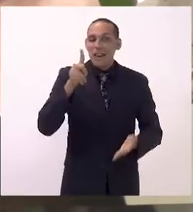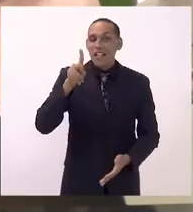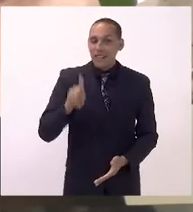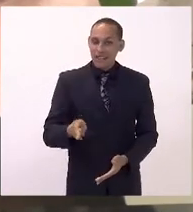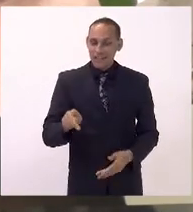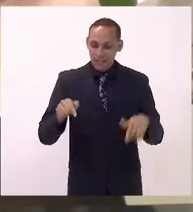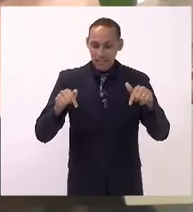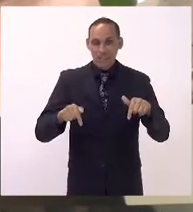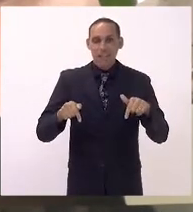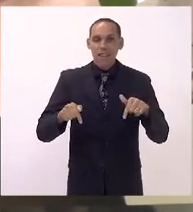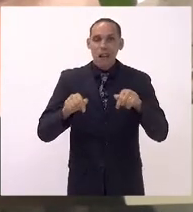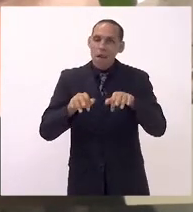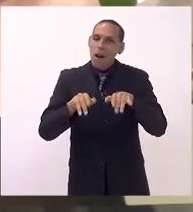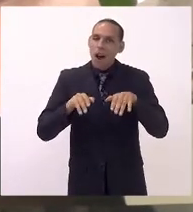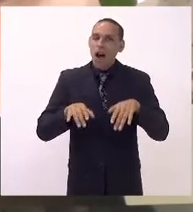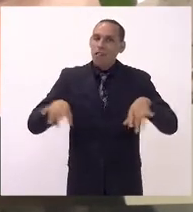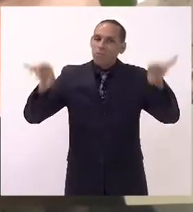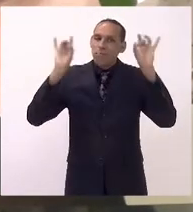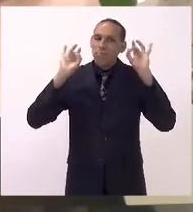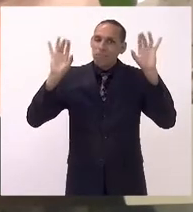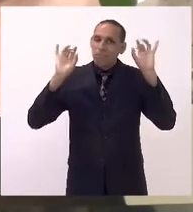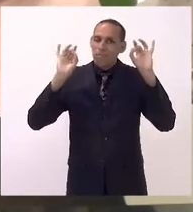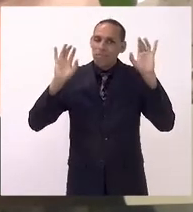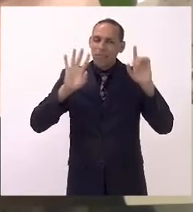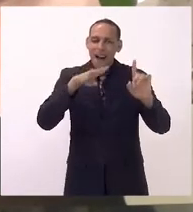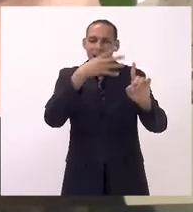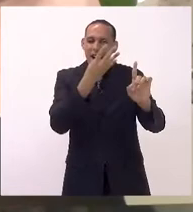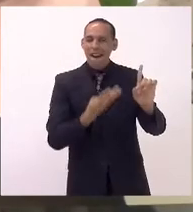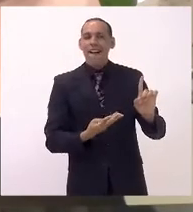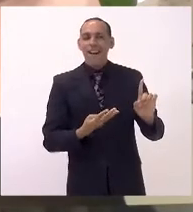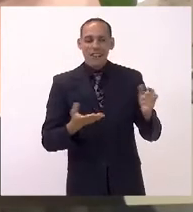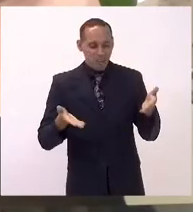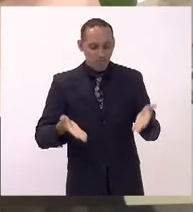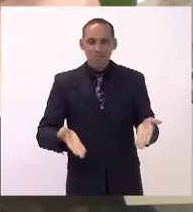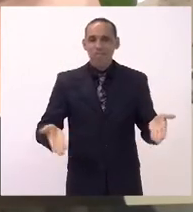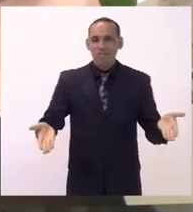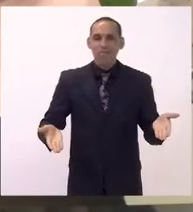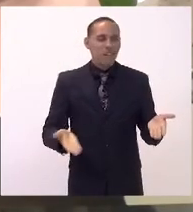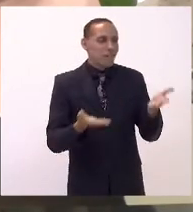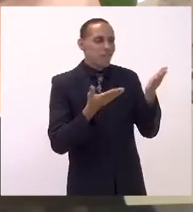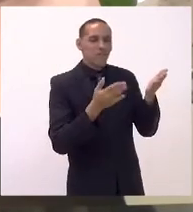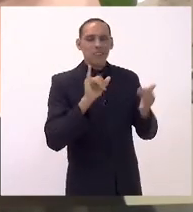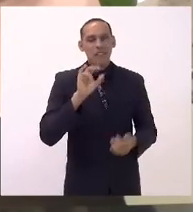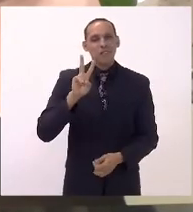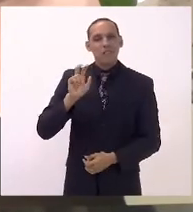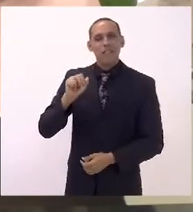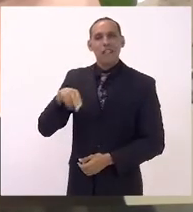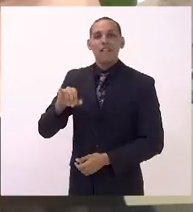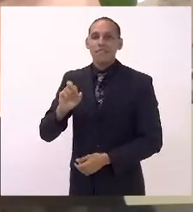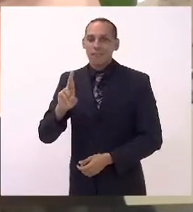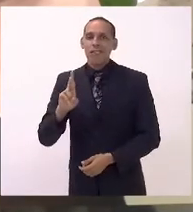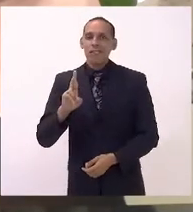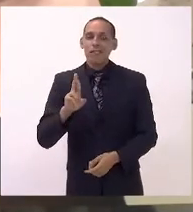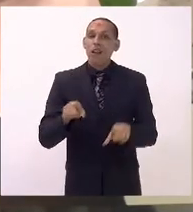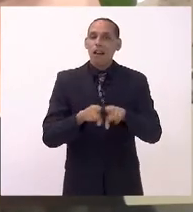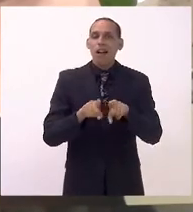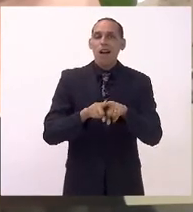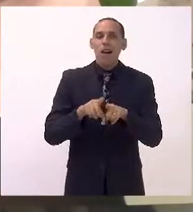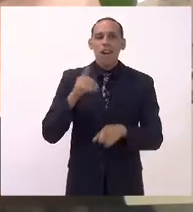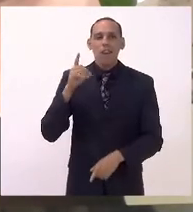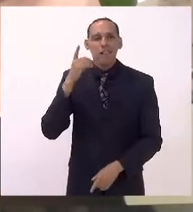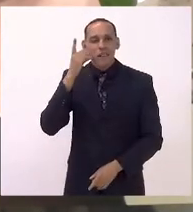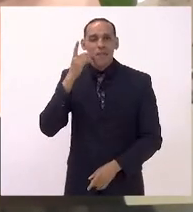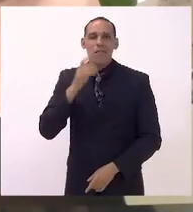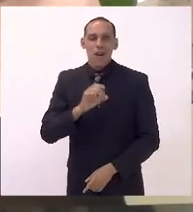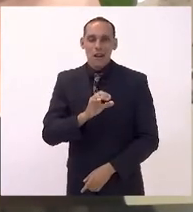dessa audiência, dessa homenagem ao nosso querido Ivani. Queria saudar a deputada Marta